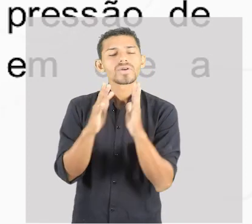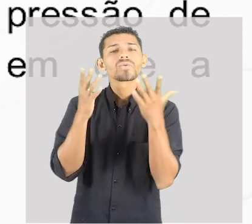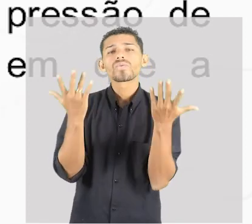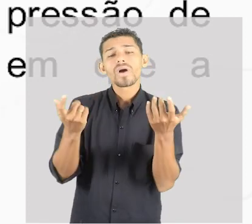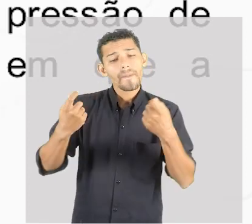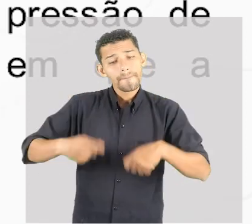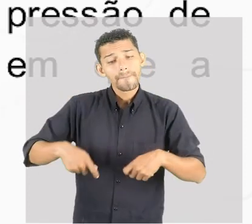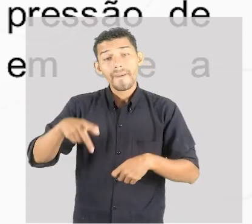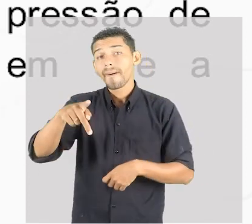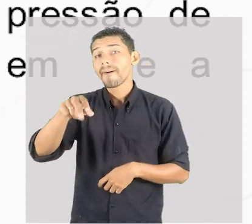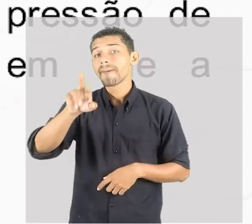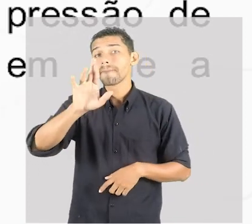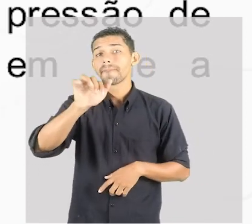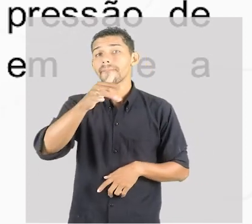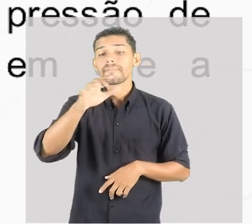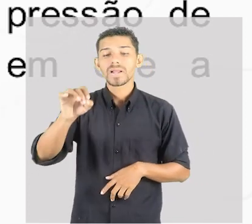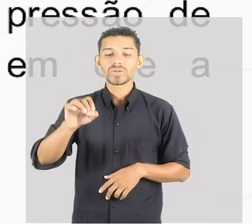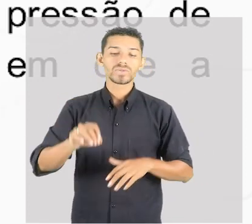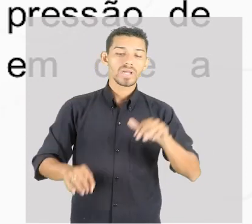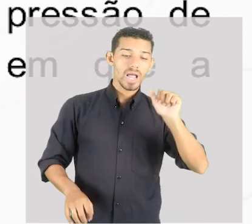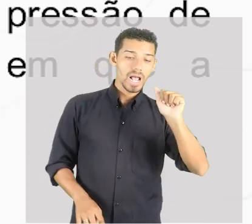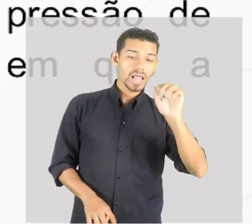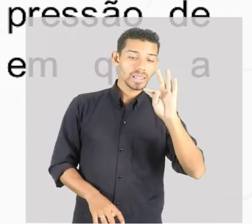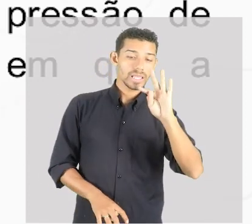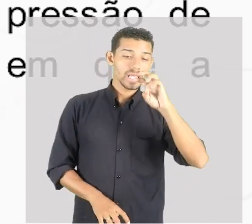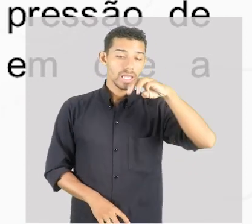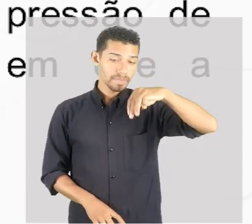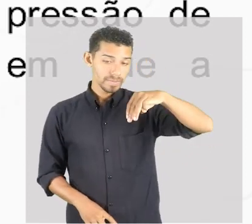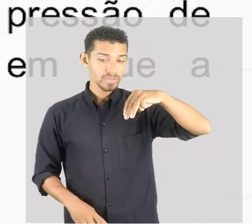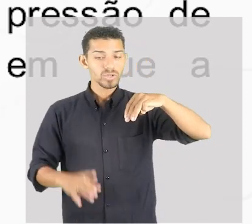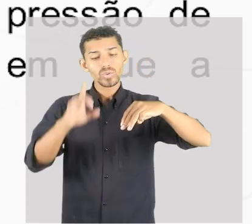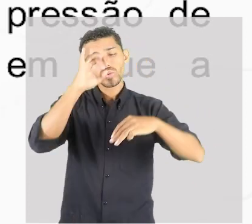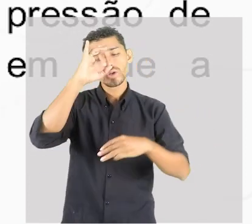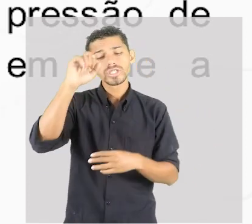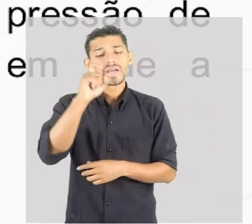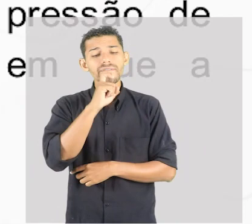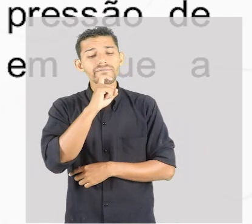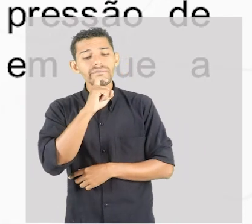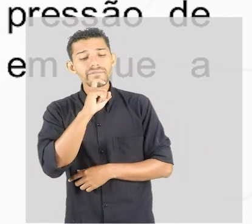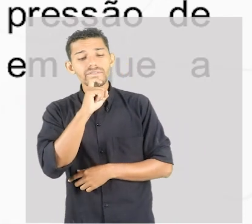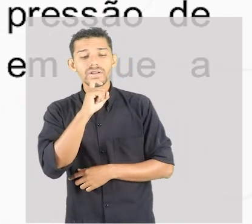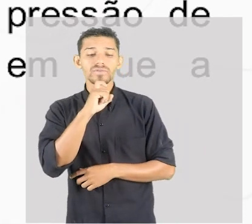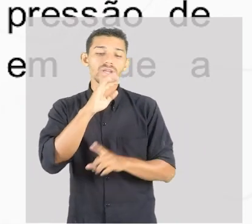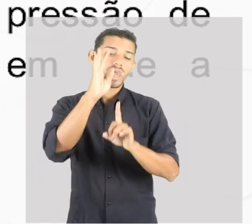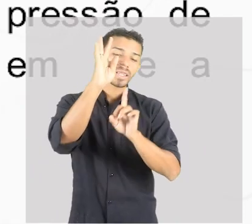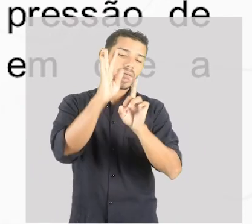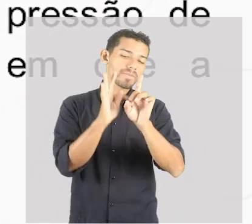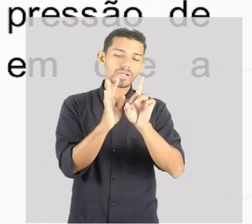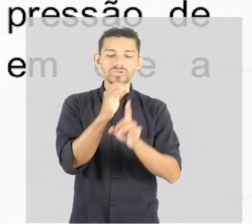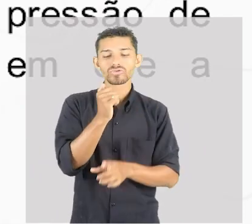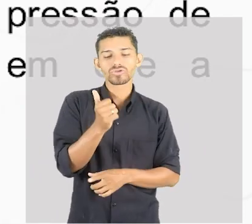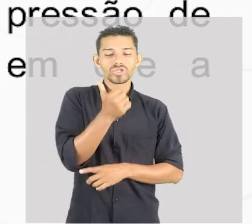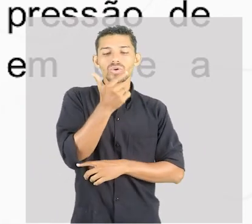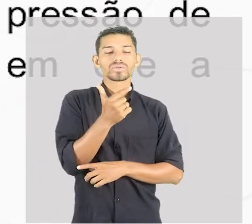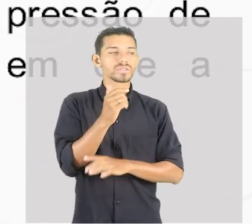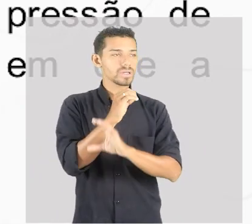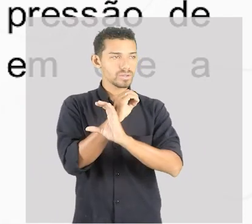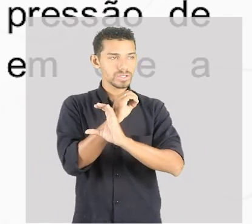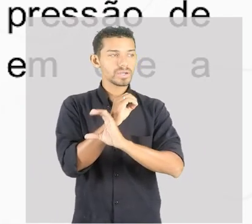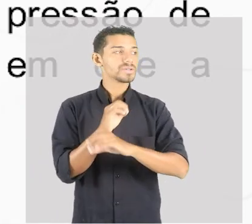a pressão em ATM nos dias mais frios em que a temperatura atingir 12º